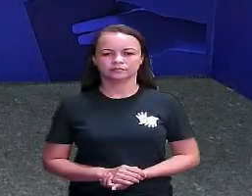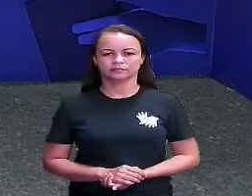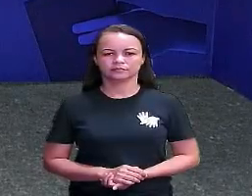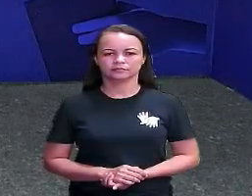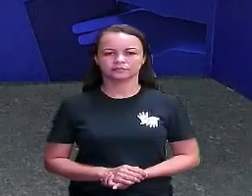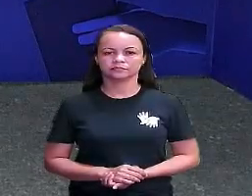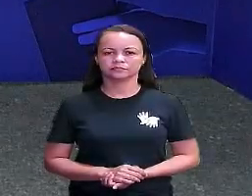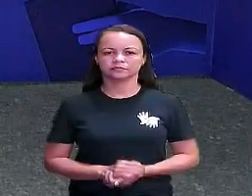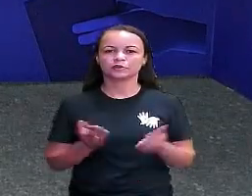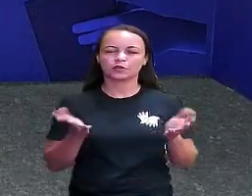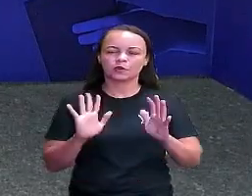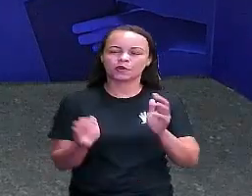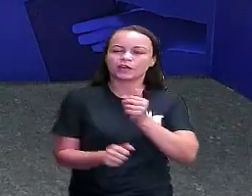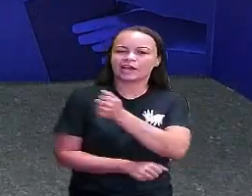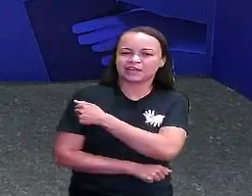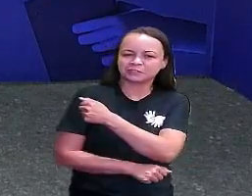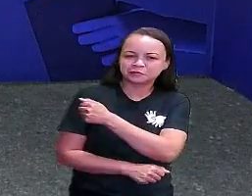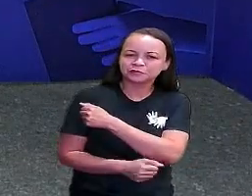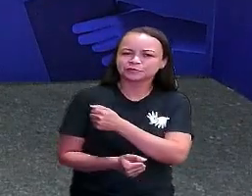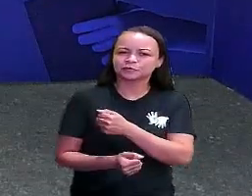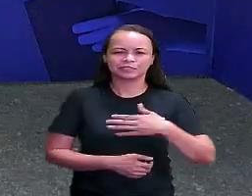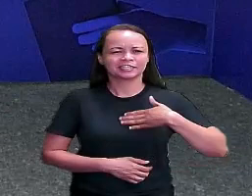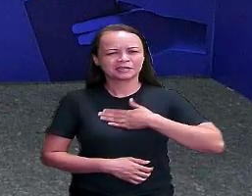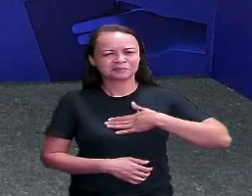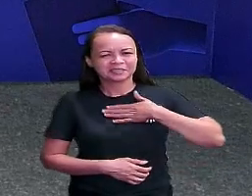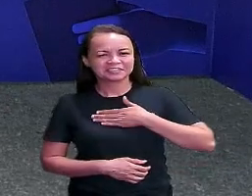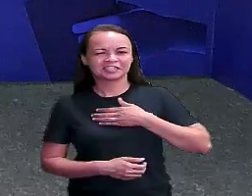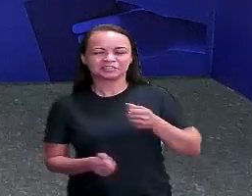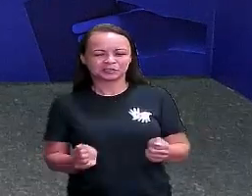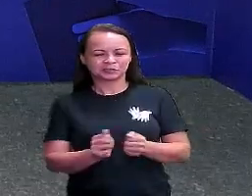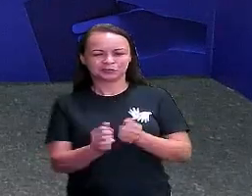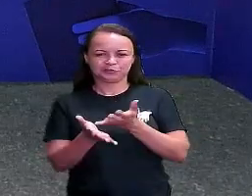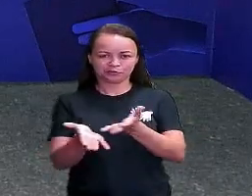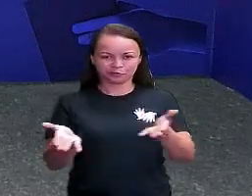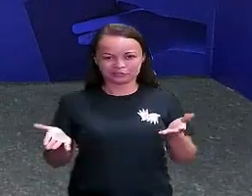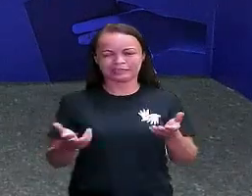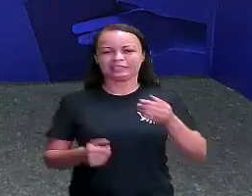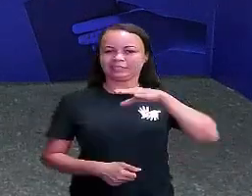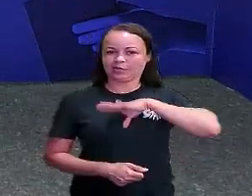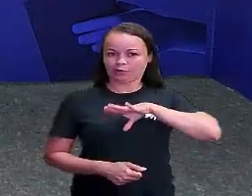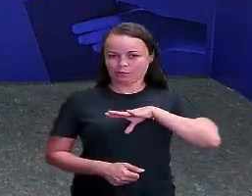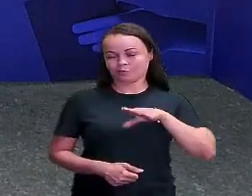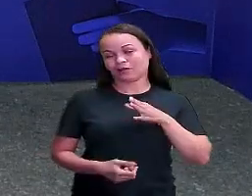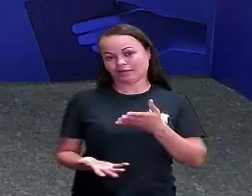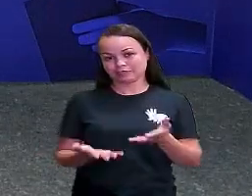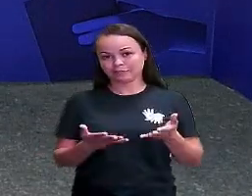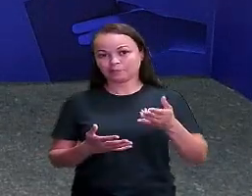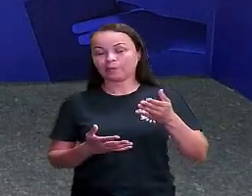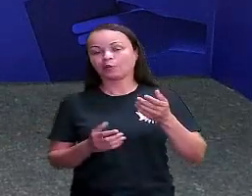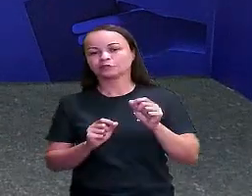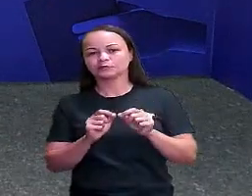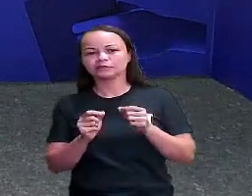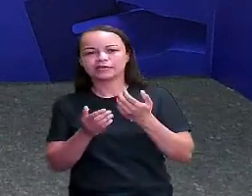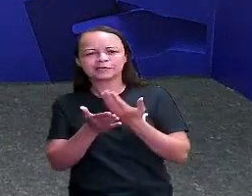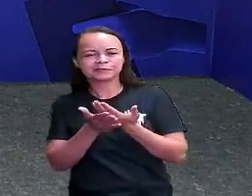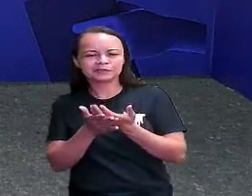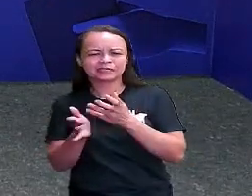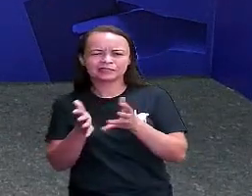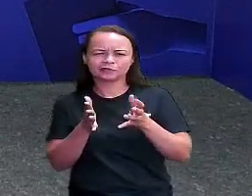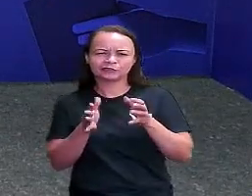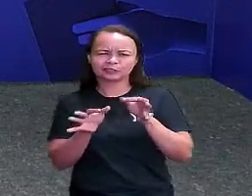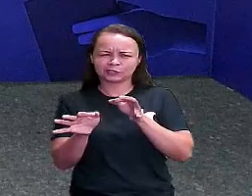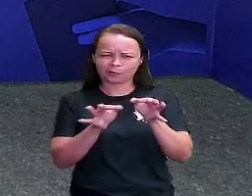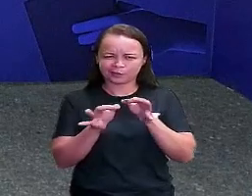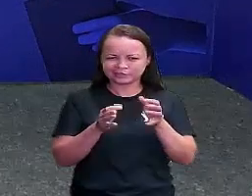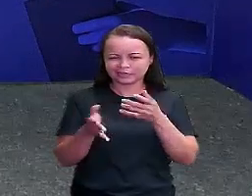Olá, meus queridos estudantes. Que alegria estar aqui com vocês em mais uma aula de língua portuguesa. E aí, preparados para muita